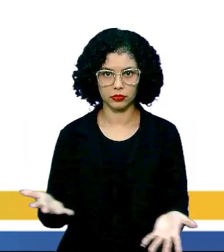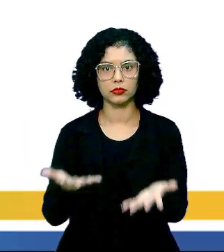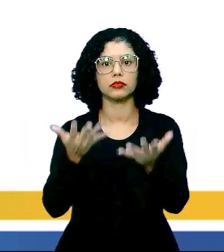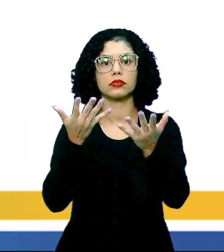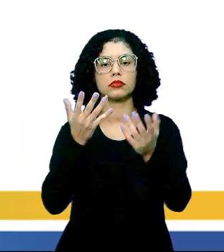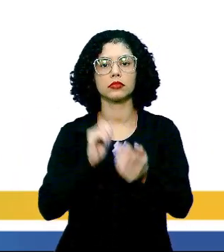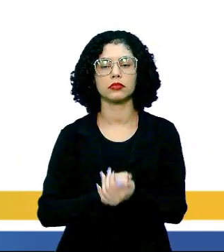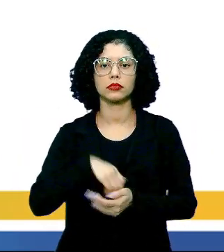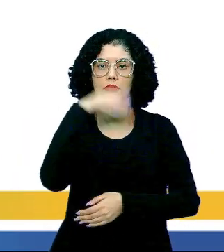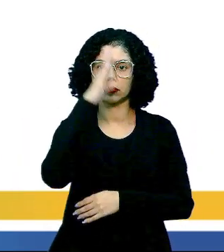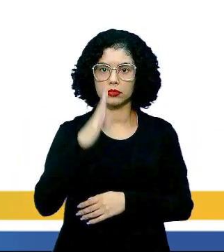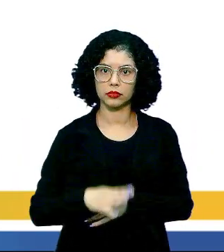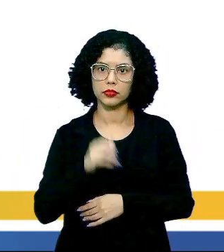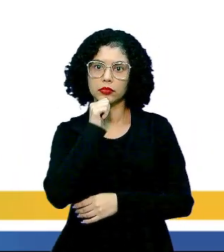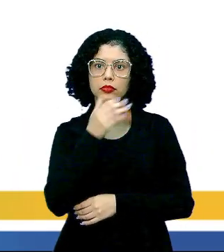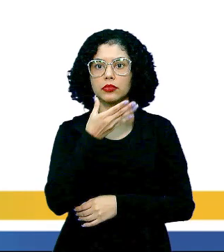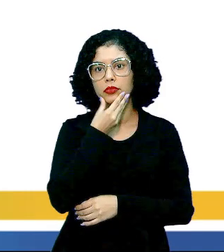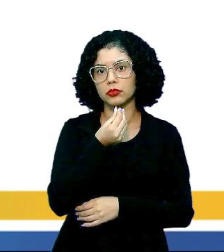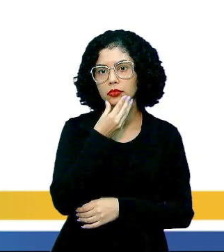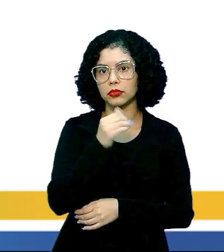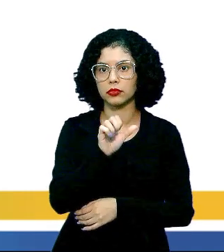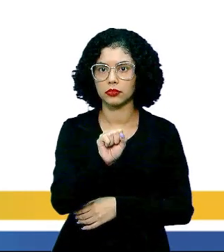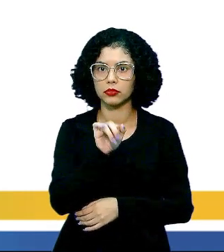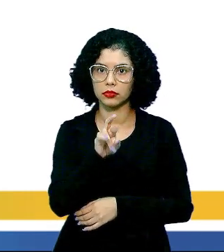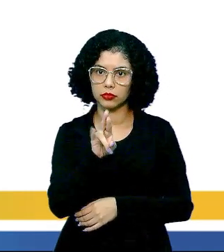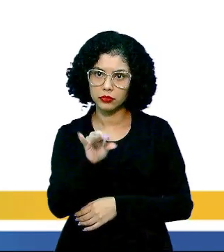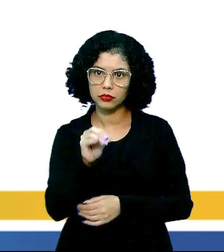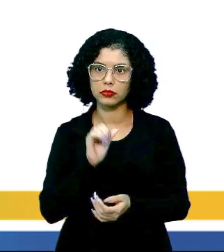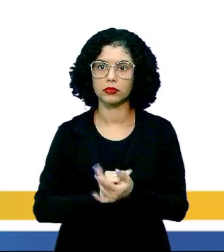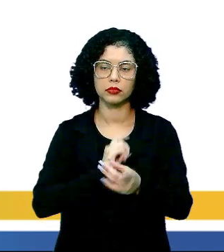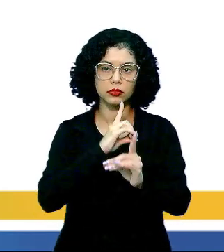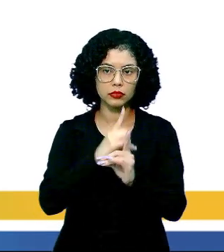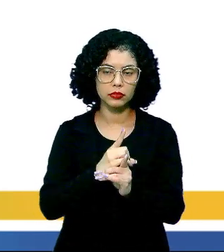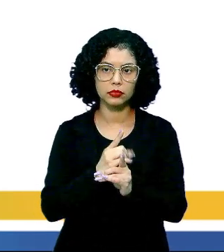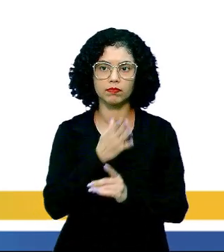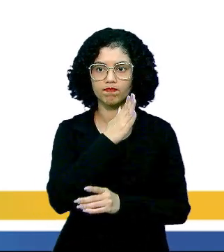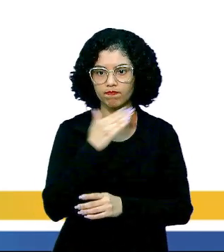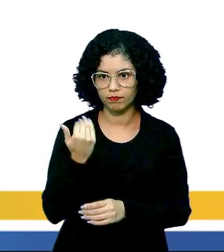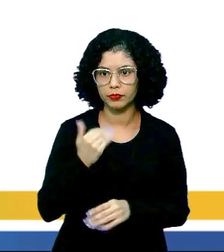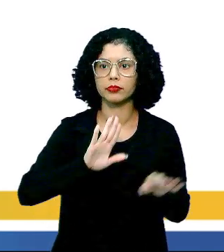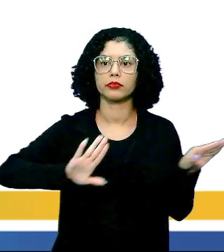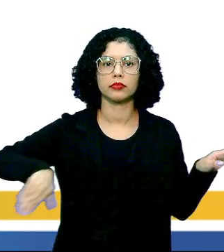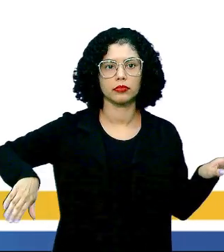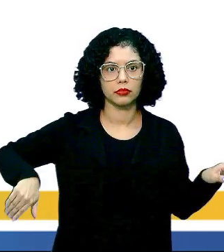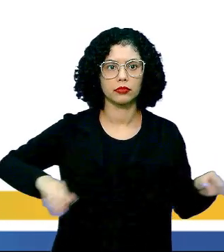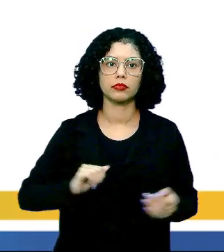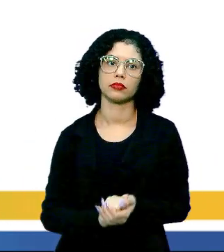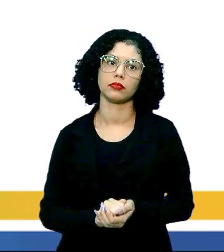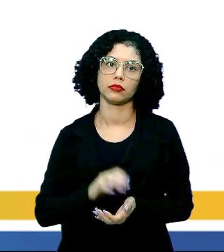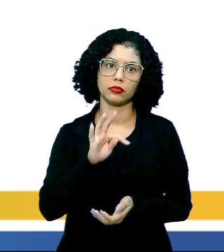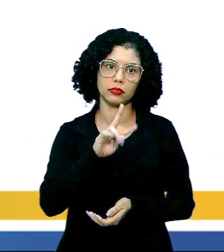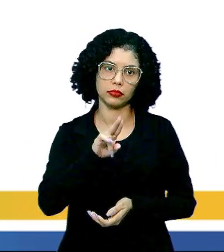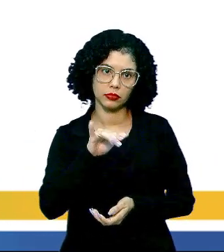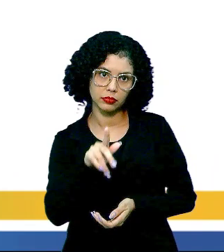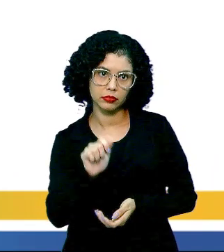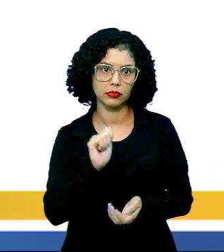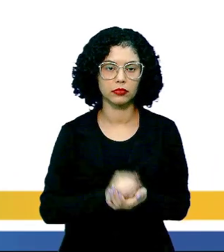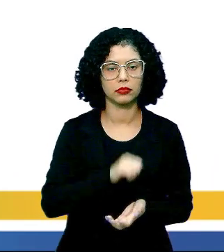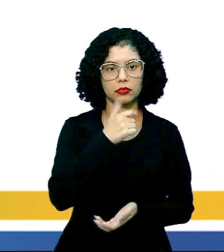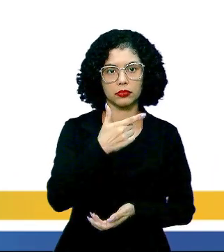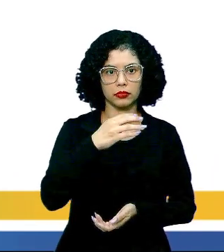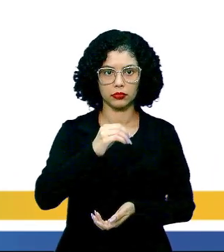uma homenagem brasileira ao menino sírio, encontrado morto em uma praia da Turquia